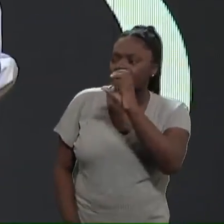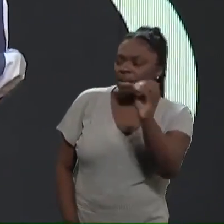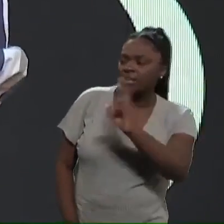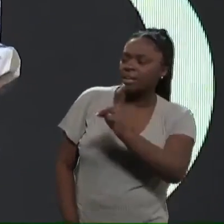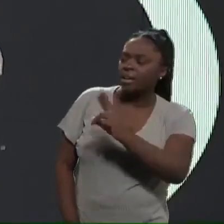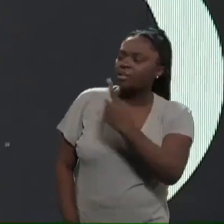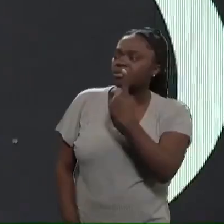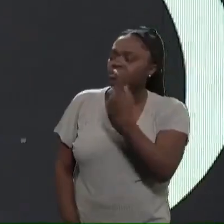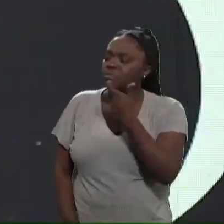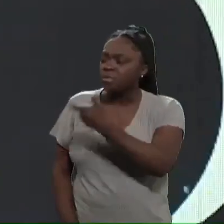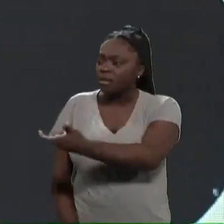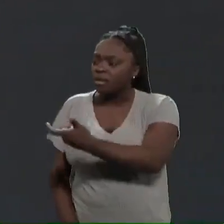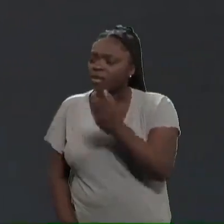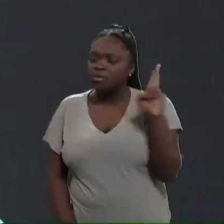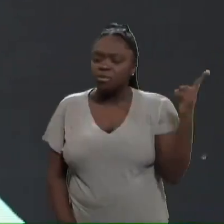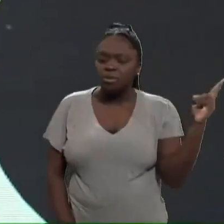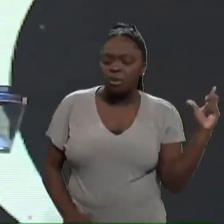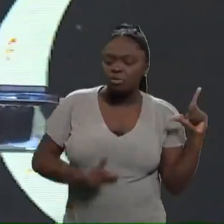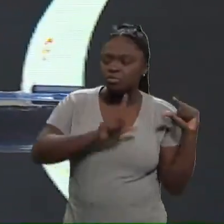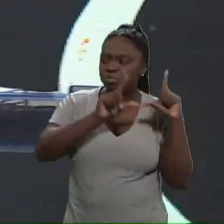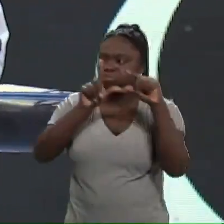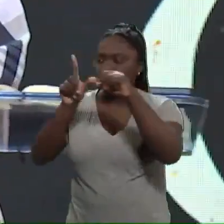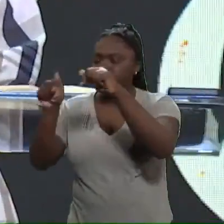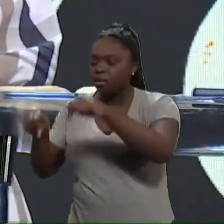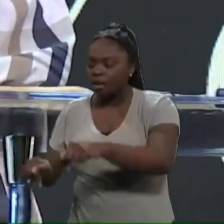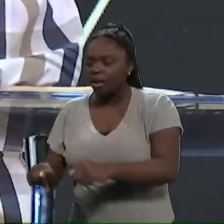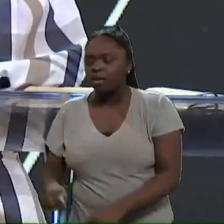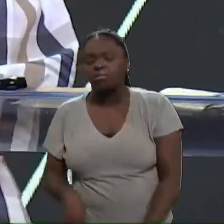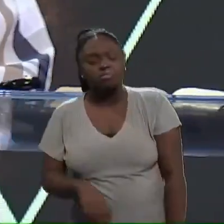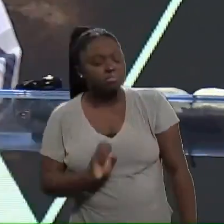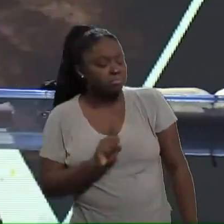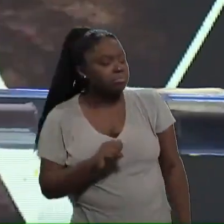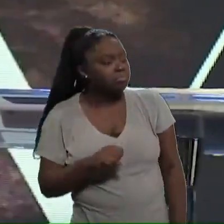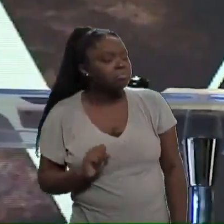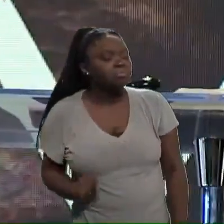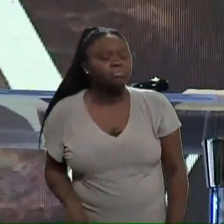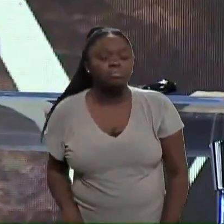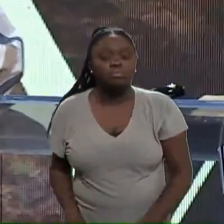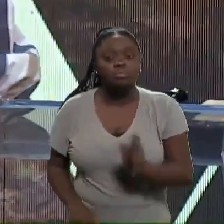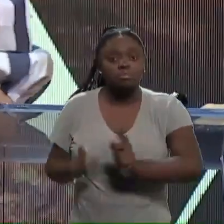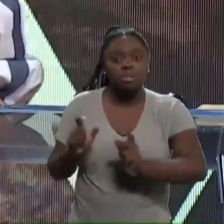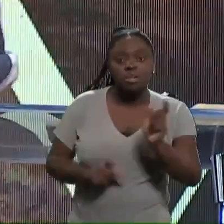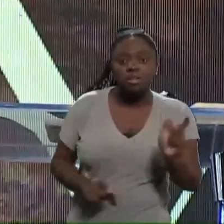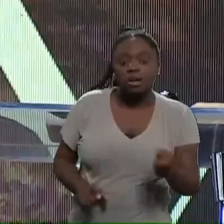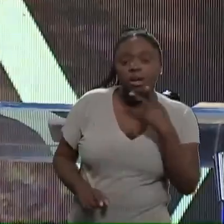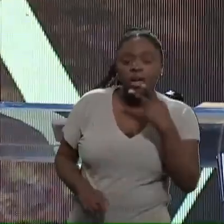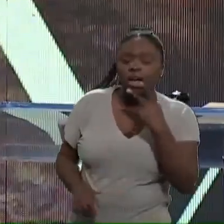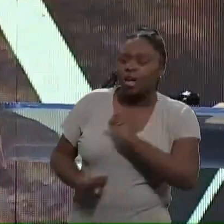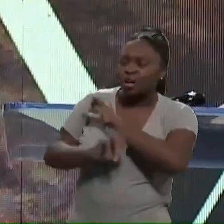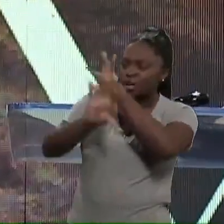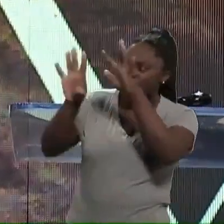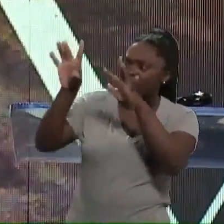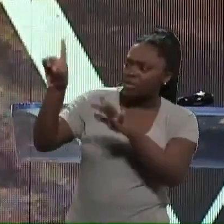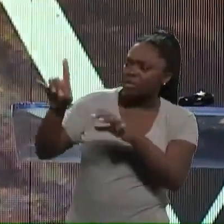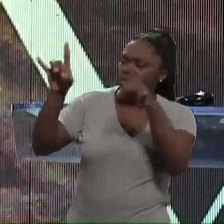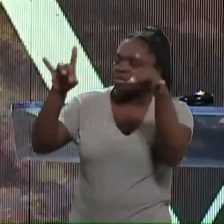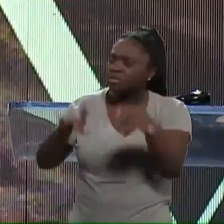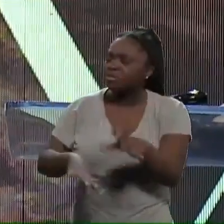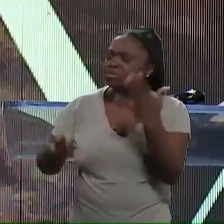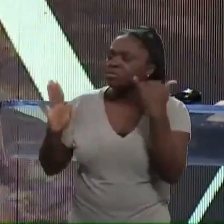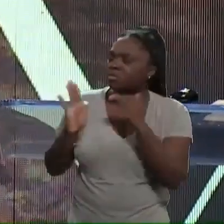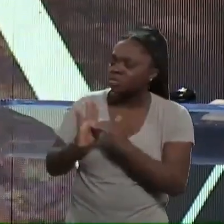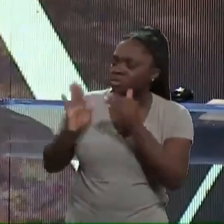Sim, tem muita gente que fica encantado com o meu testemunho e fala: glória a Deus, você largou tudo e veio por uma palavra de Deus.